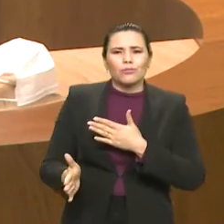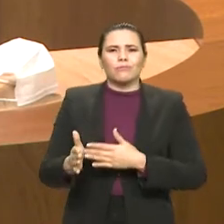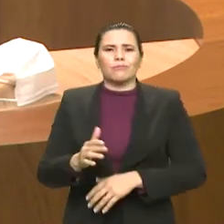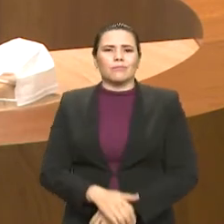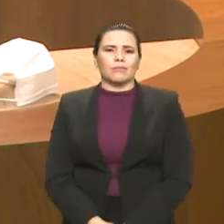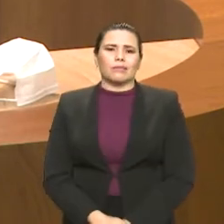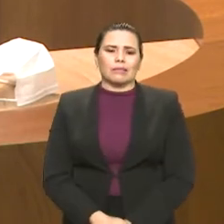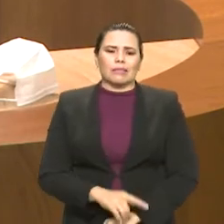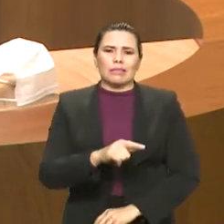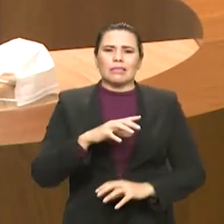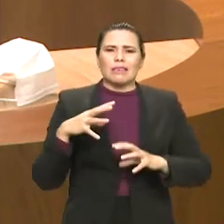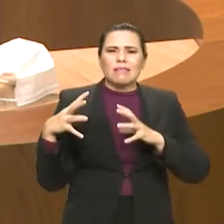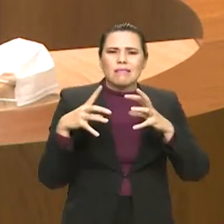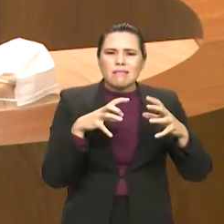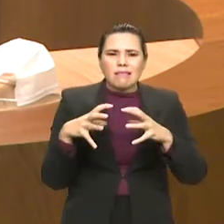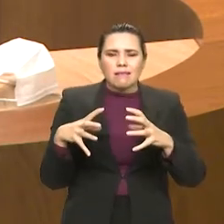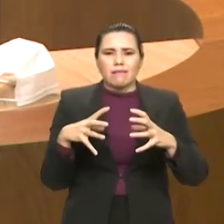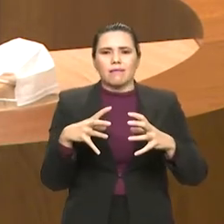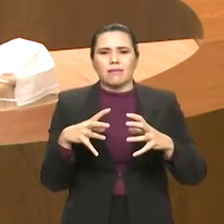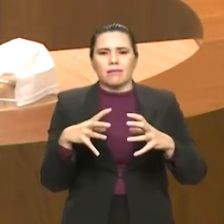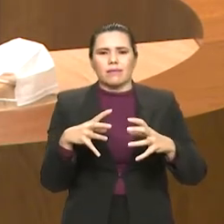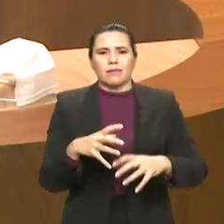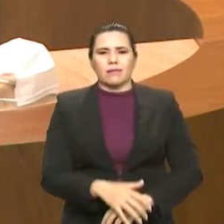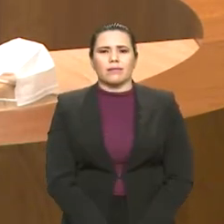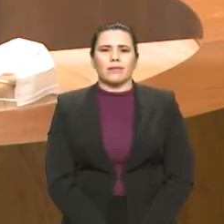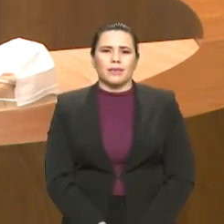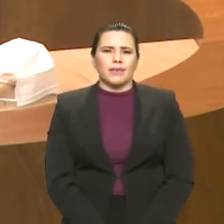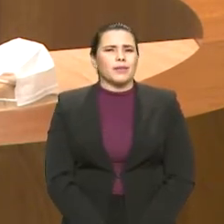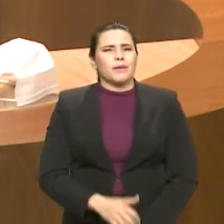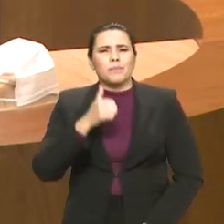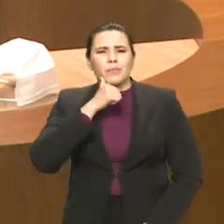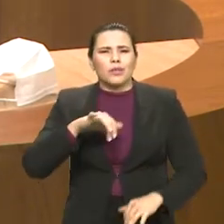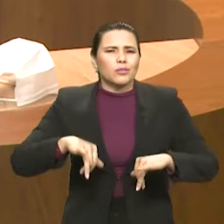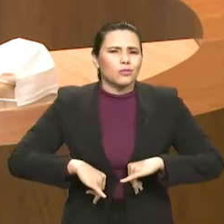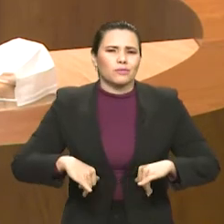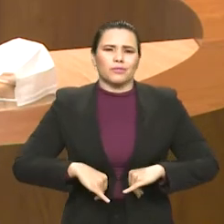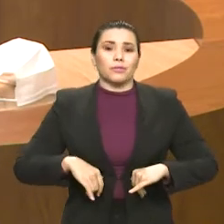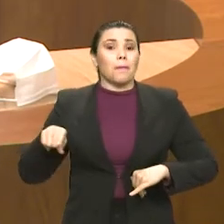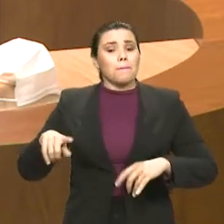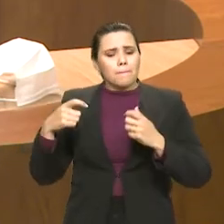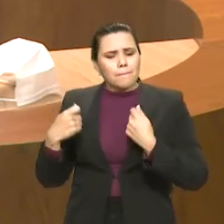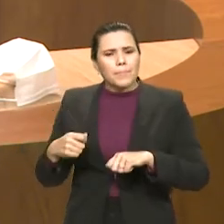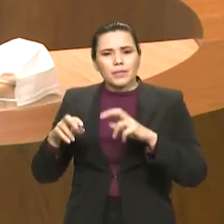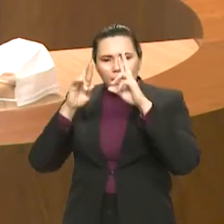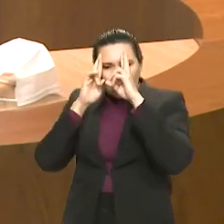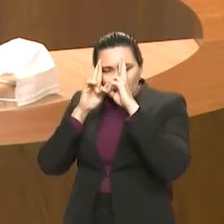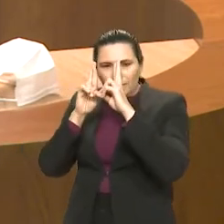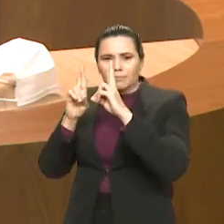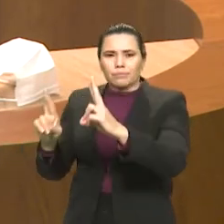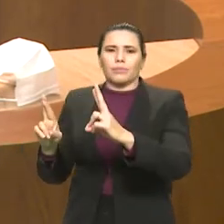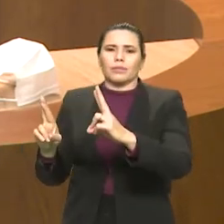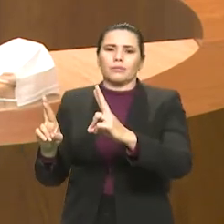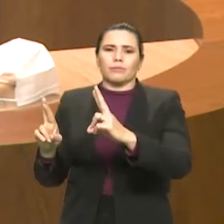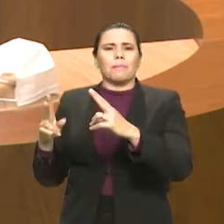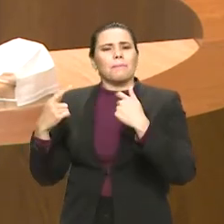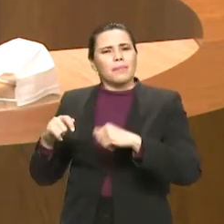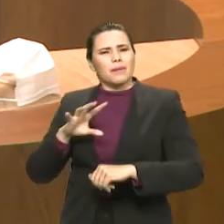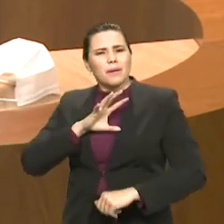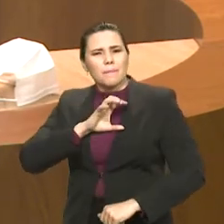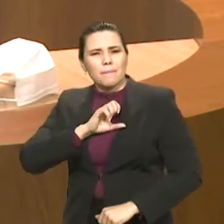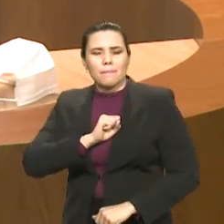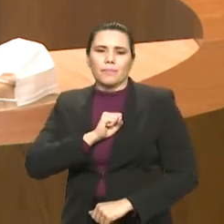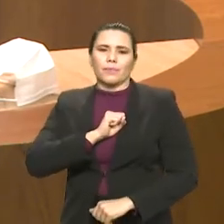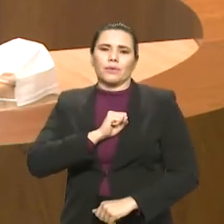elas precisam ser respeitadas, amadas, e elas nos representam, por isso nós precisamos ser respeitadas e